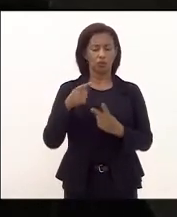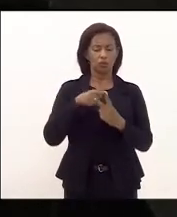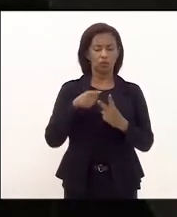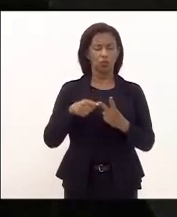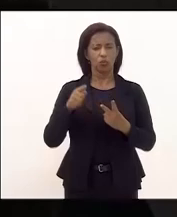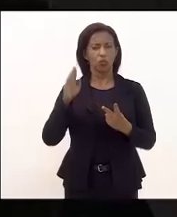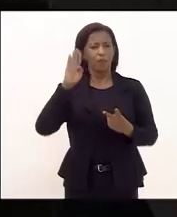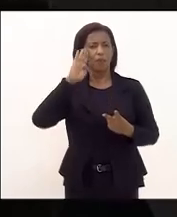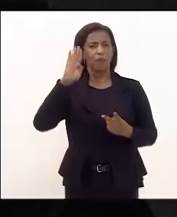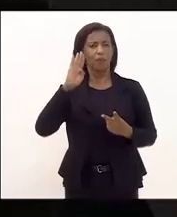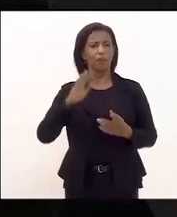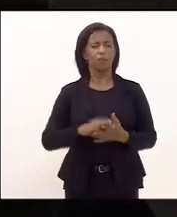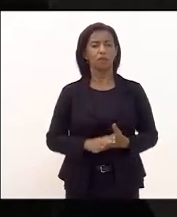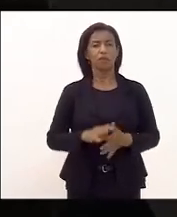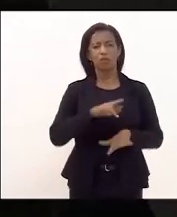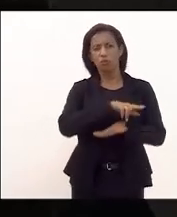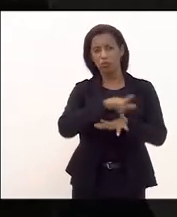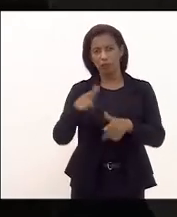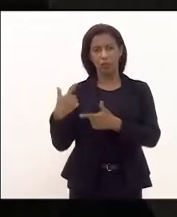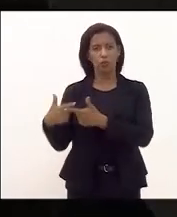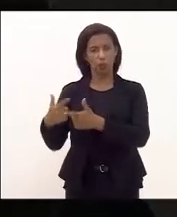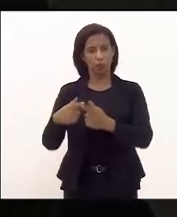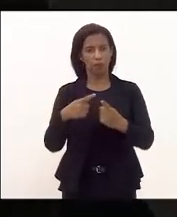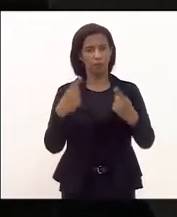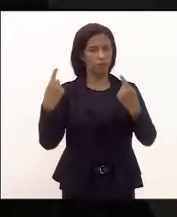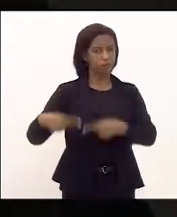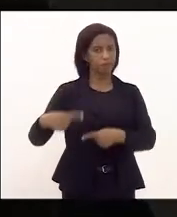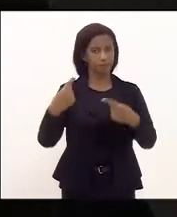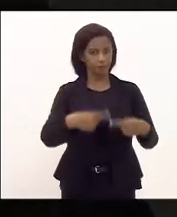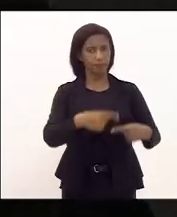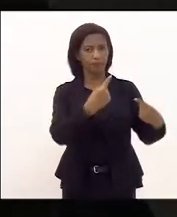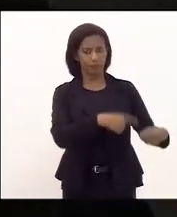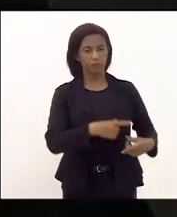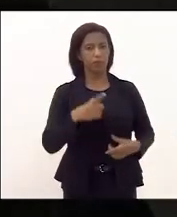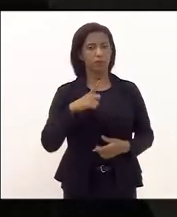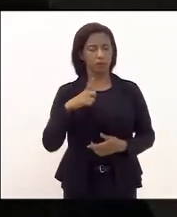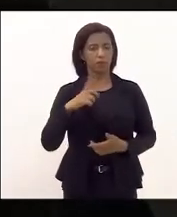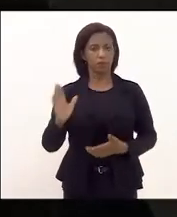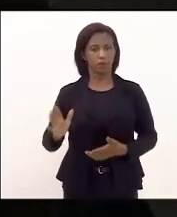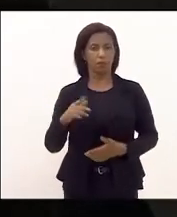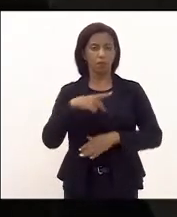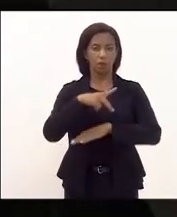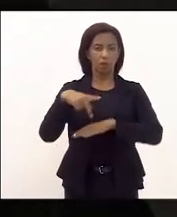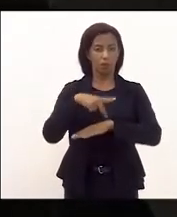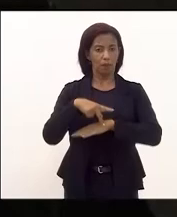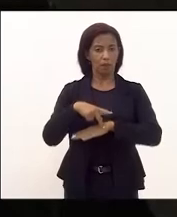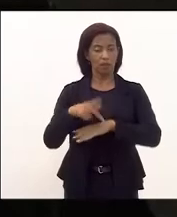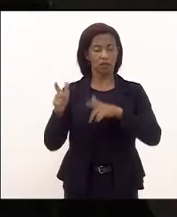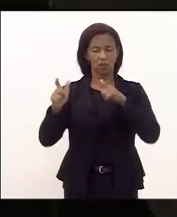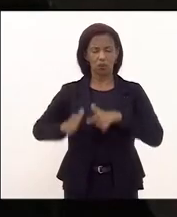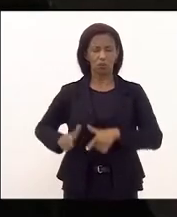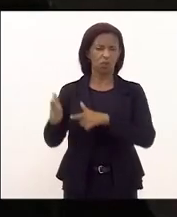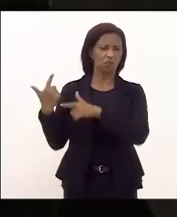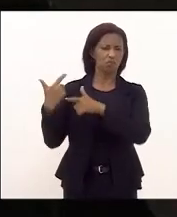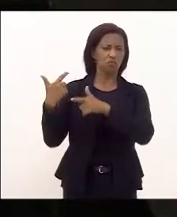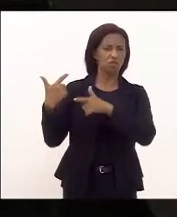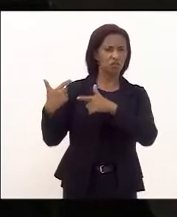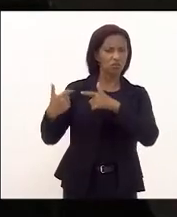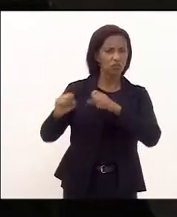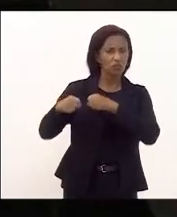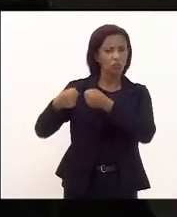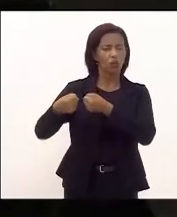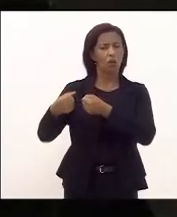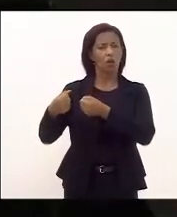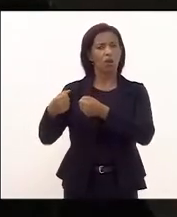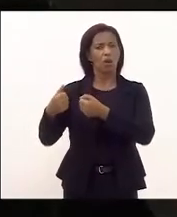prioridades diante de nós. Temos vários problemas e desafios, além de potencialidades. Esse é um país, é um lugar cheio de potencialidades. A